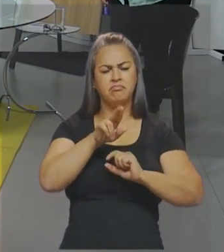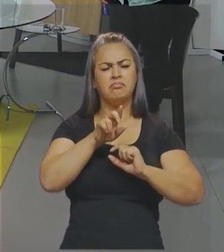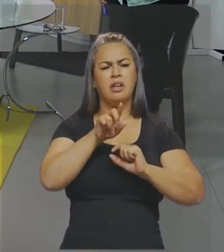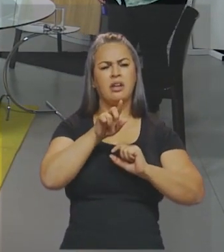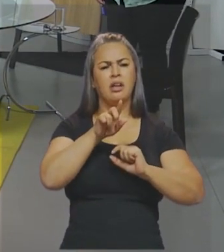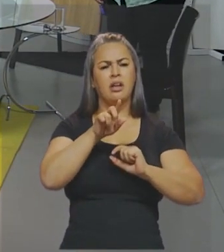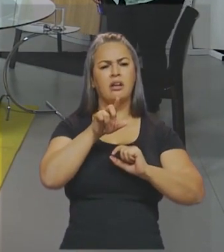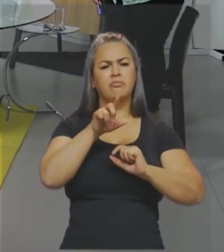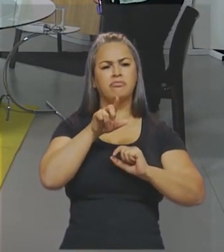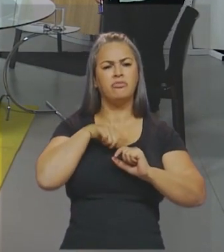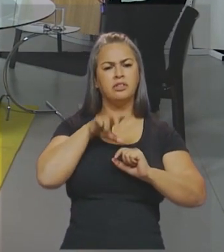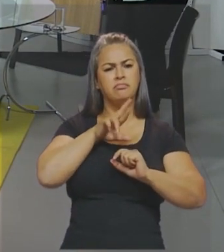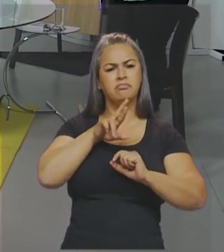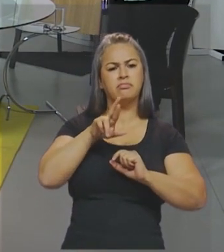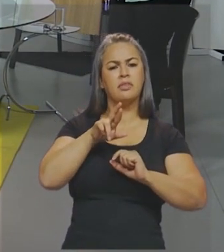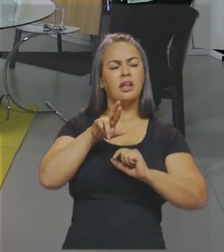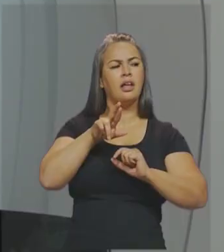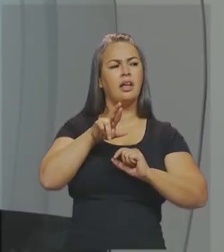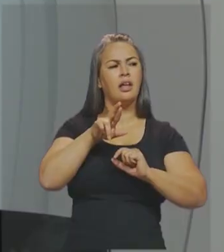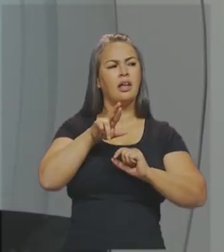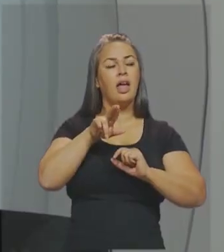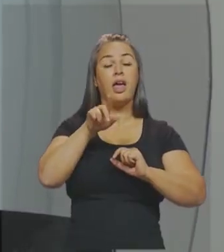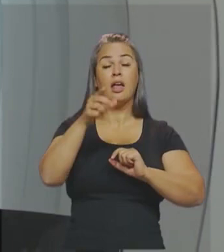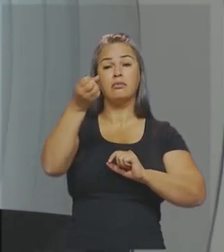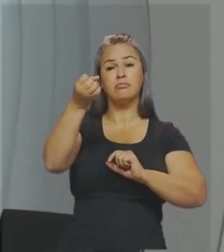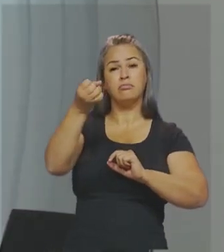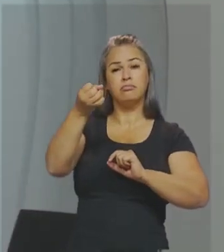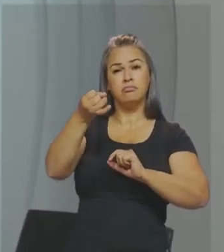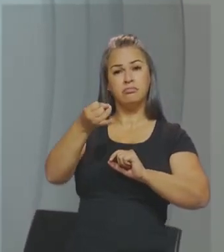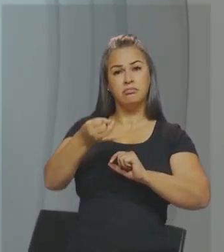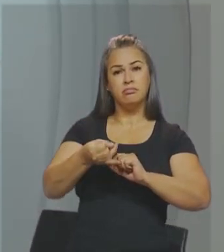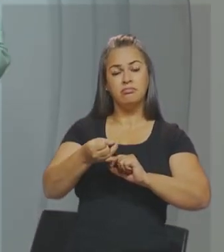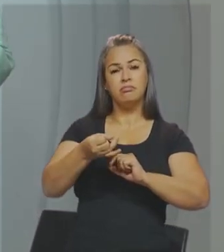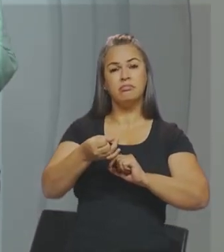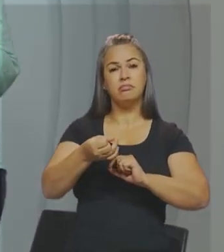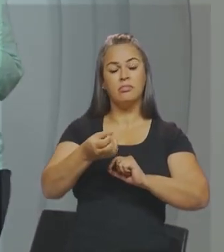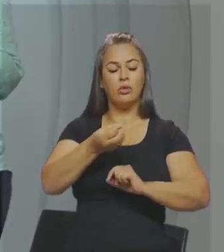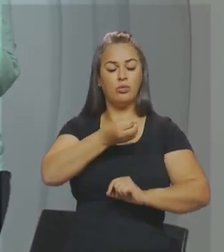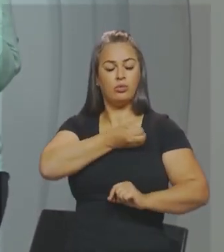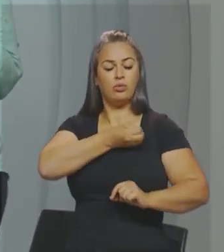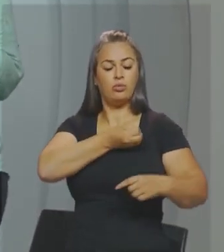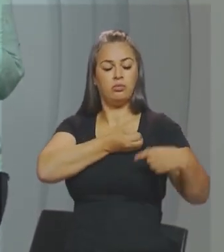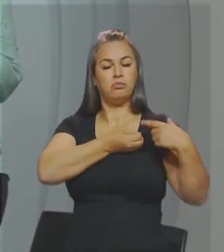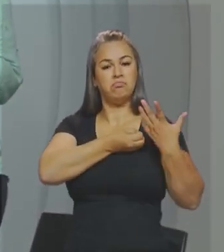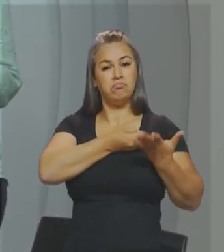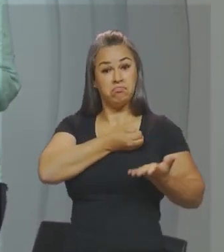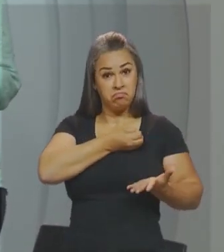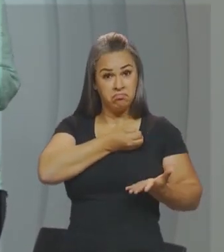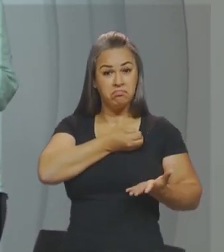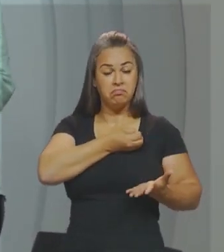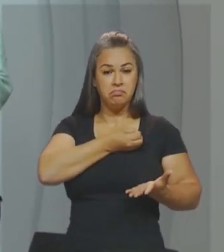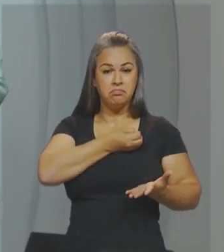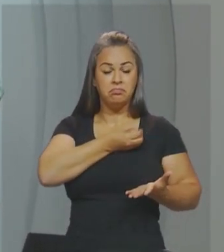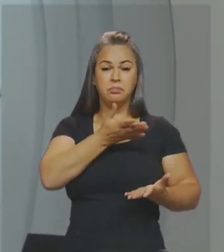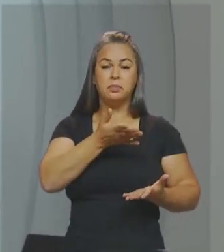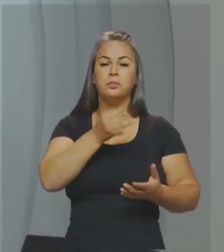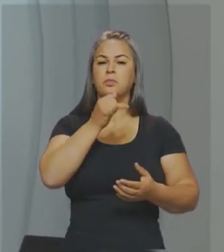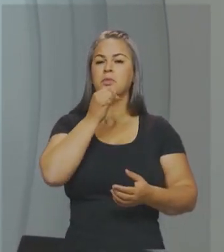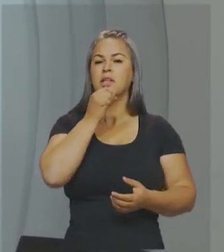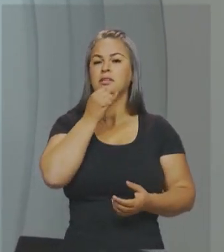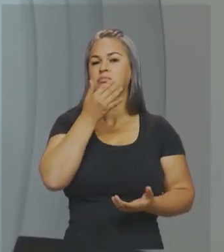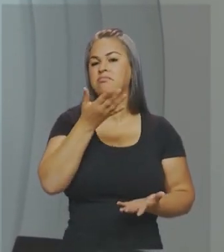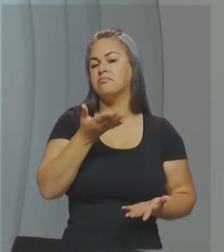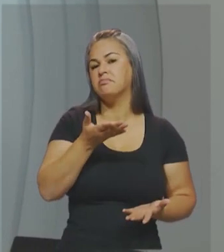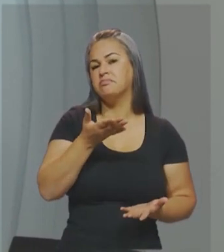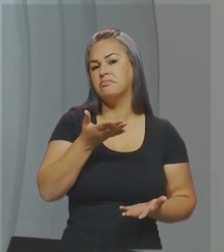seu público-alvo, ele te responder com números, né? Então, ele vai te responder com números. Então, por exemplo,